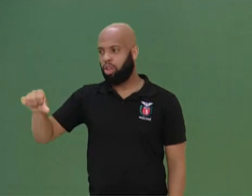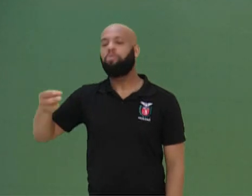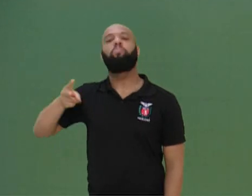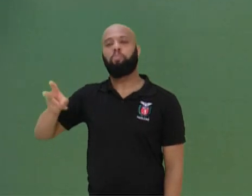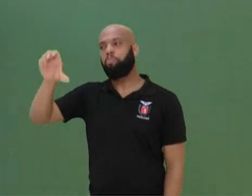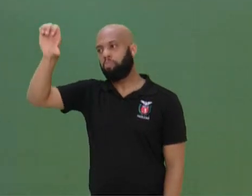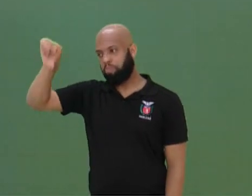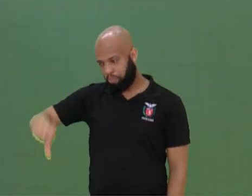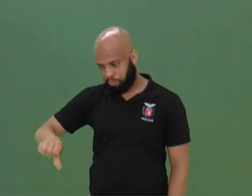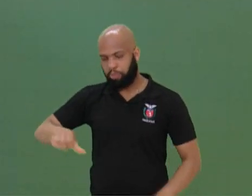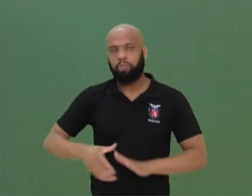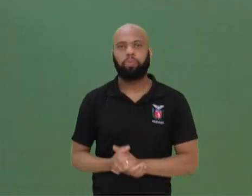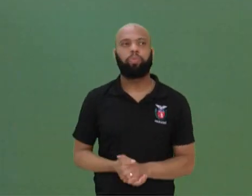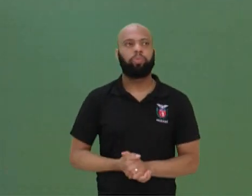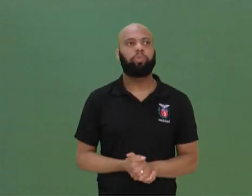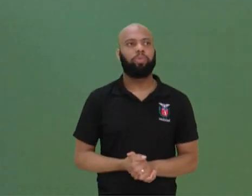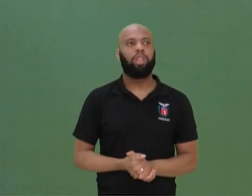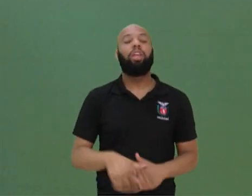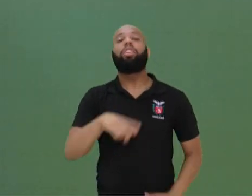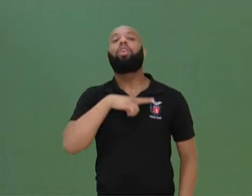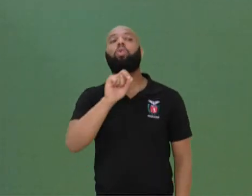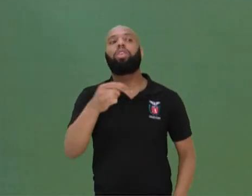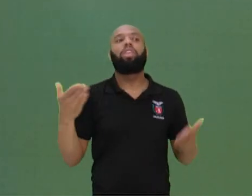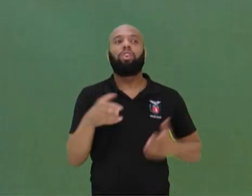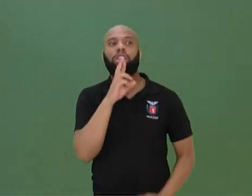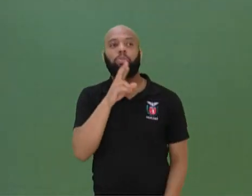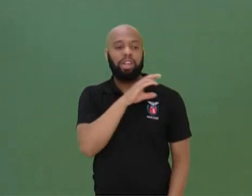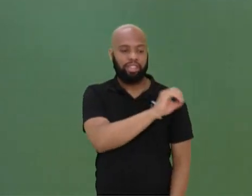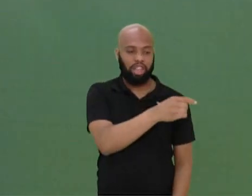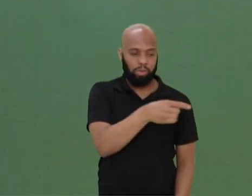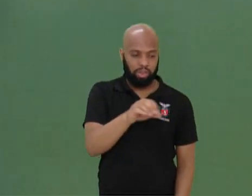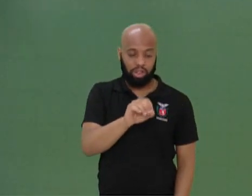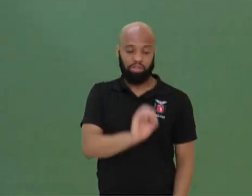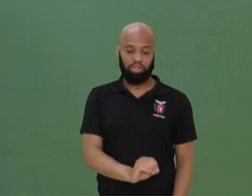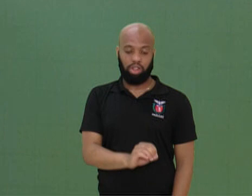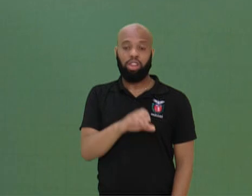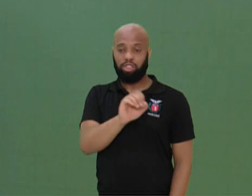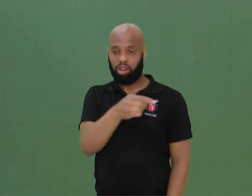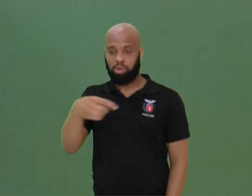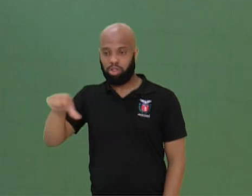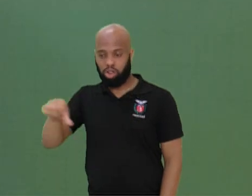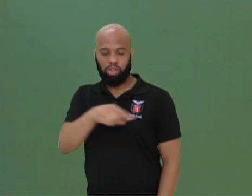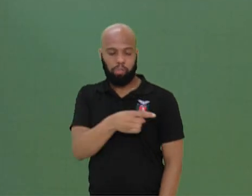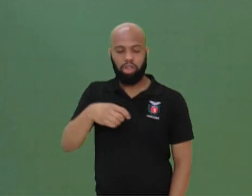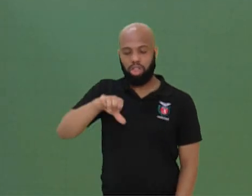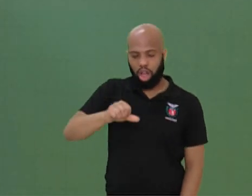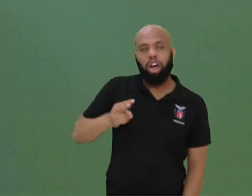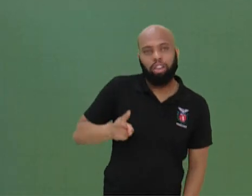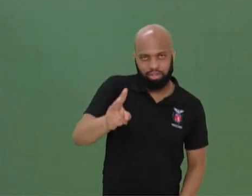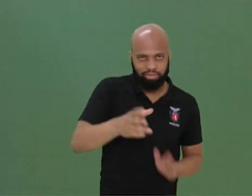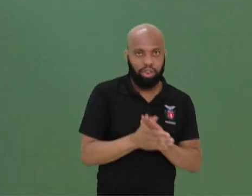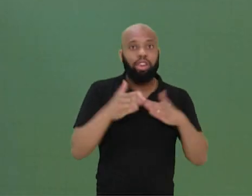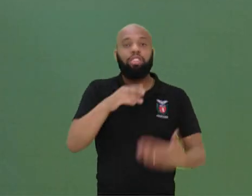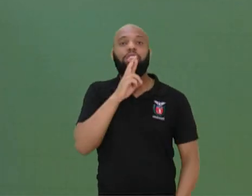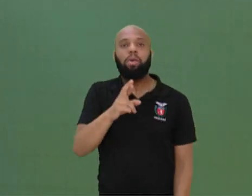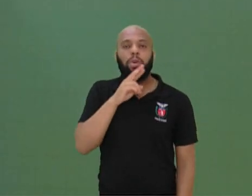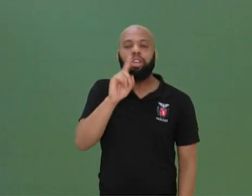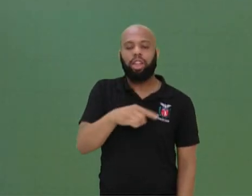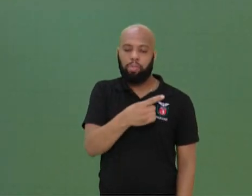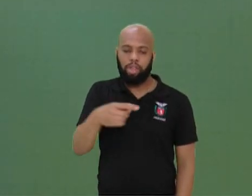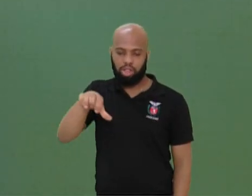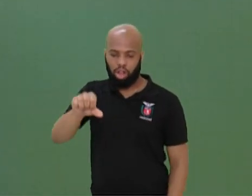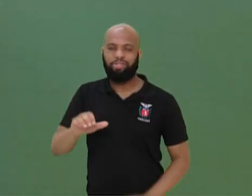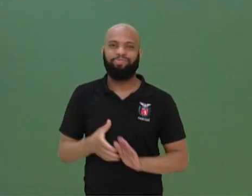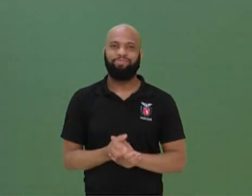final. E aí eu vou ter o que aqui? 0 menos 0 é 0, 0 menos 9 é menos 9. Então o resultado aqui é menos